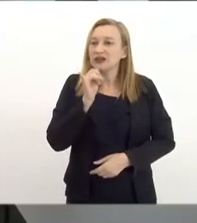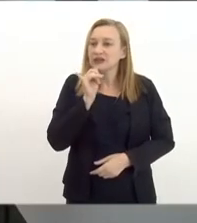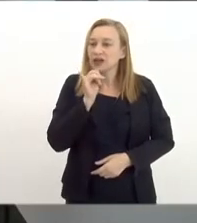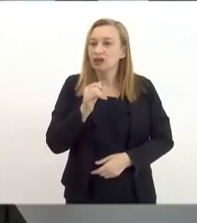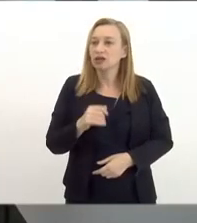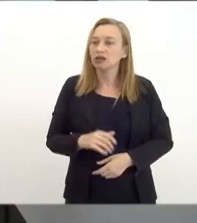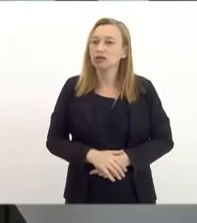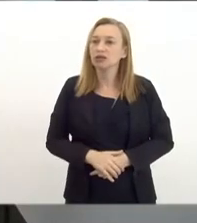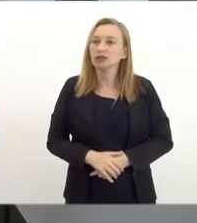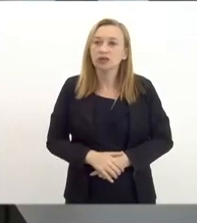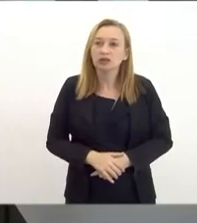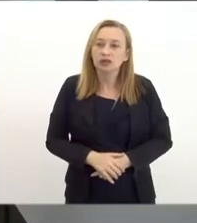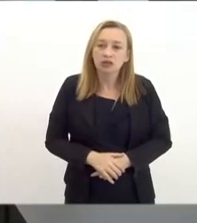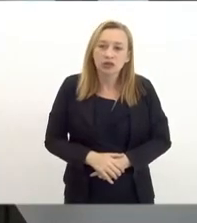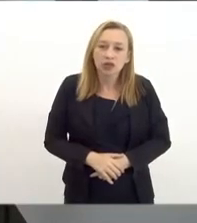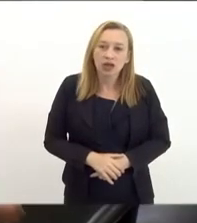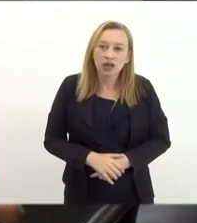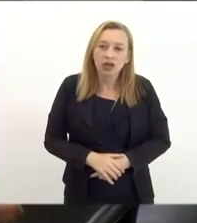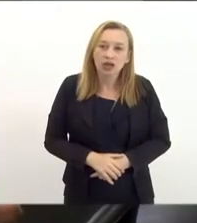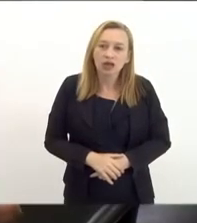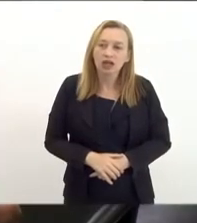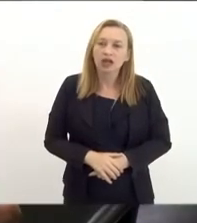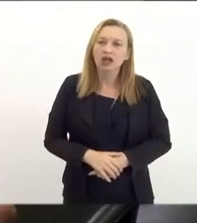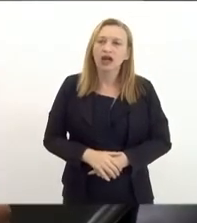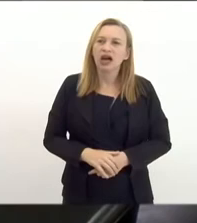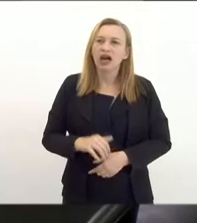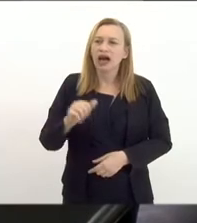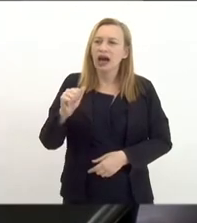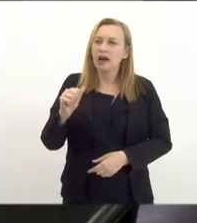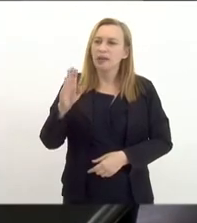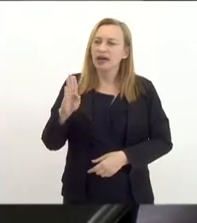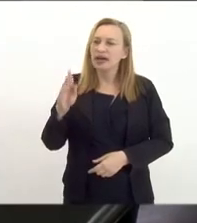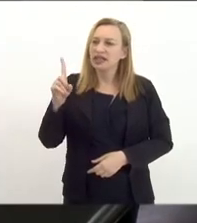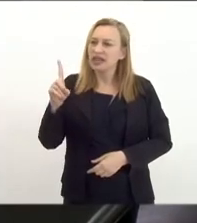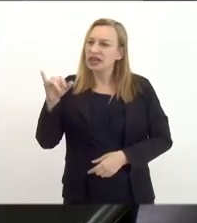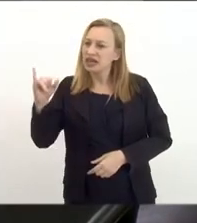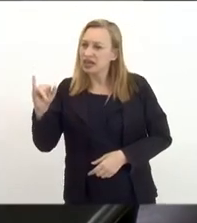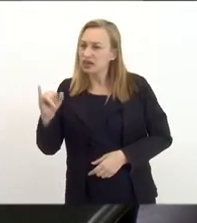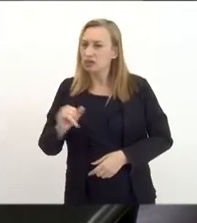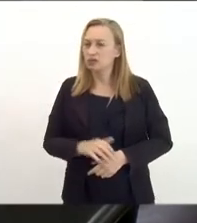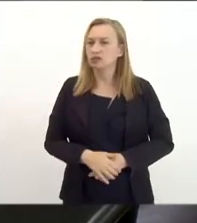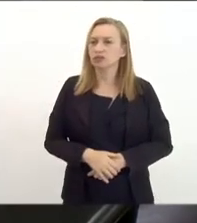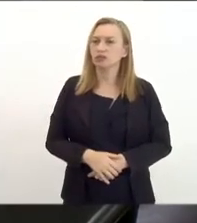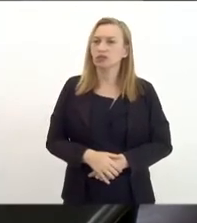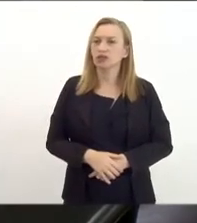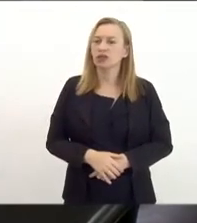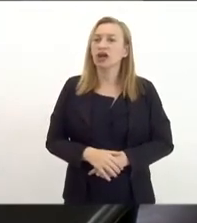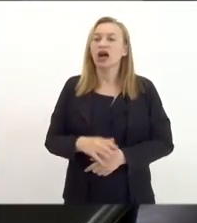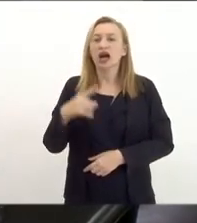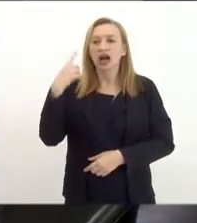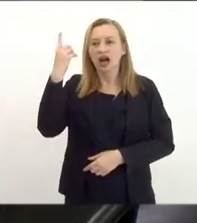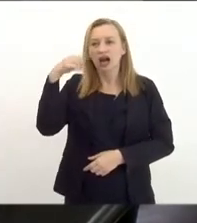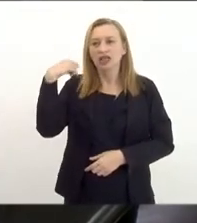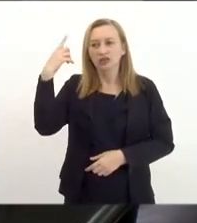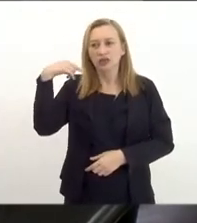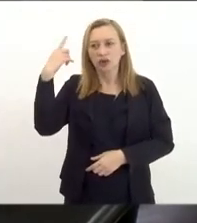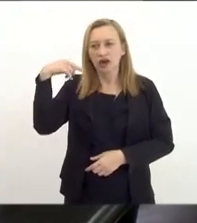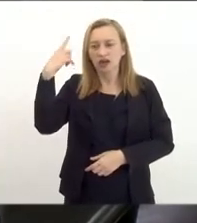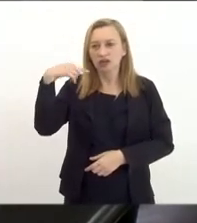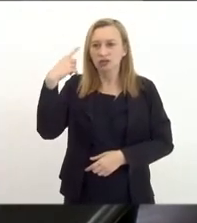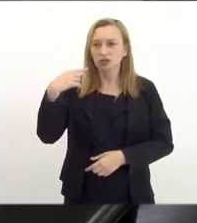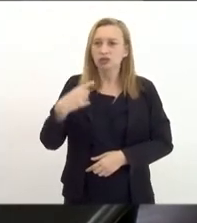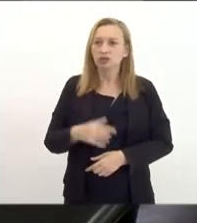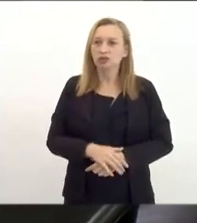o acontecer da da ação civil da bebê Rio que ficasse marketing são os advogados que estão